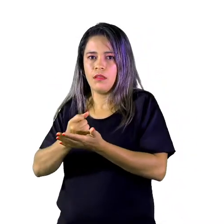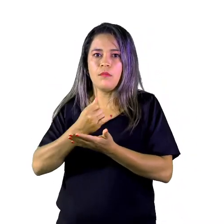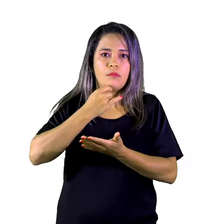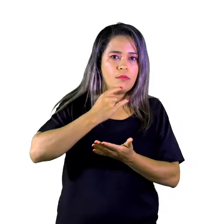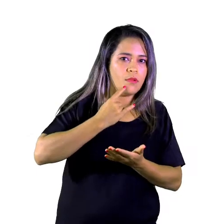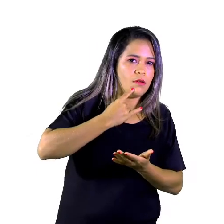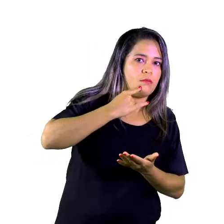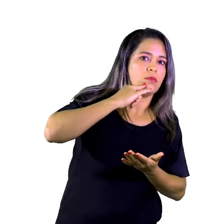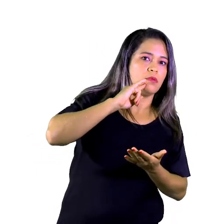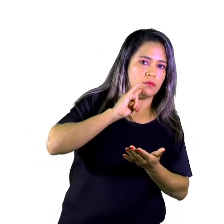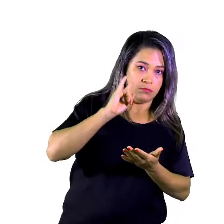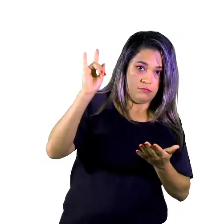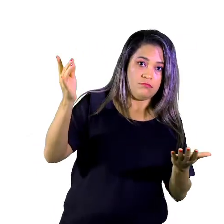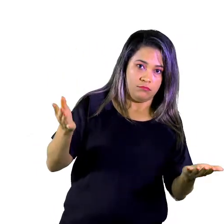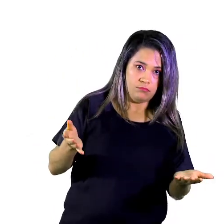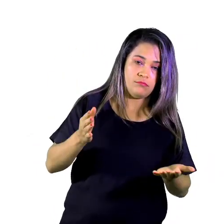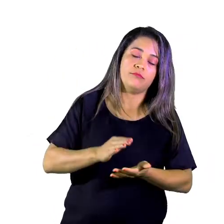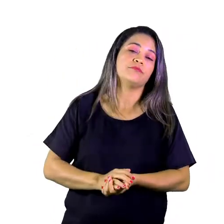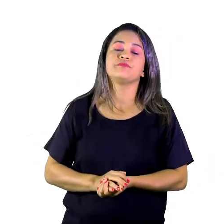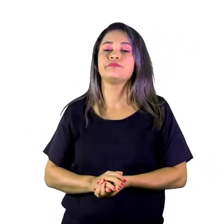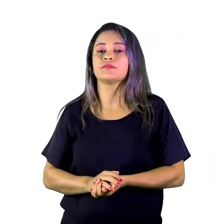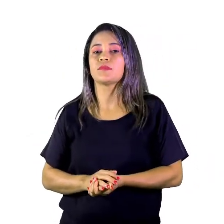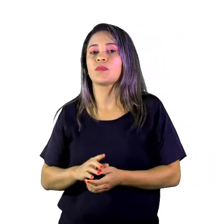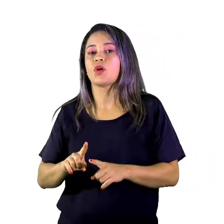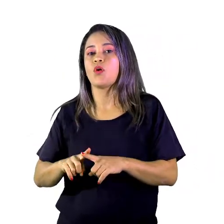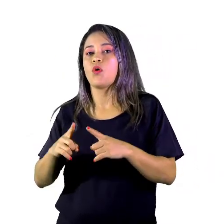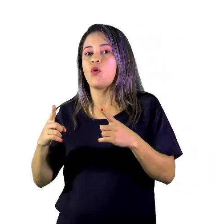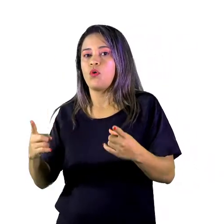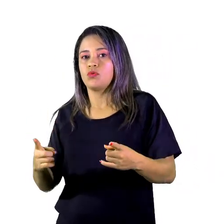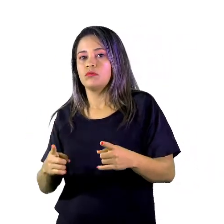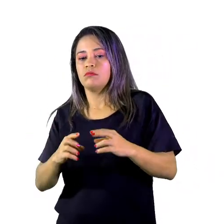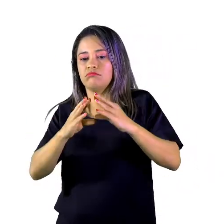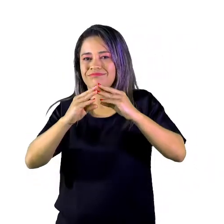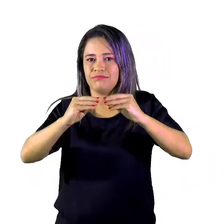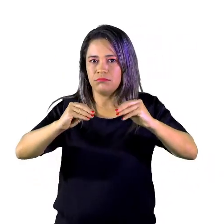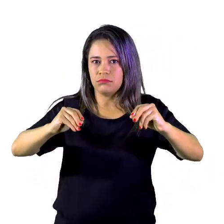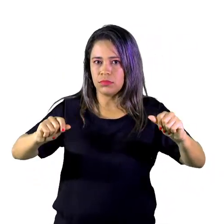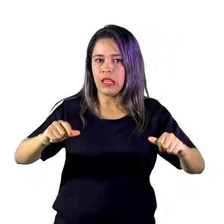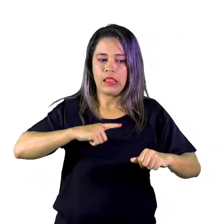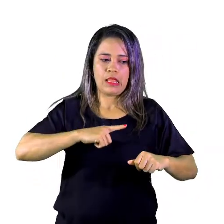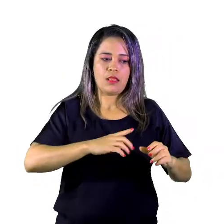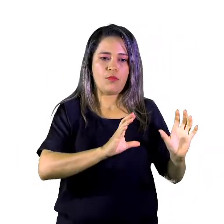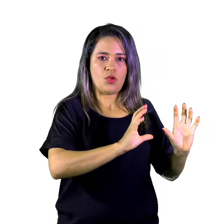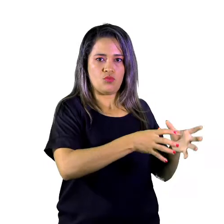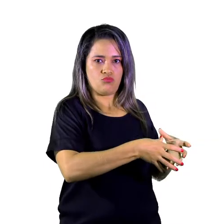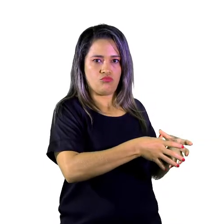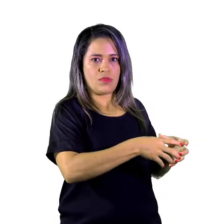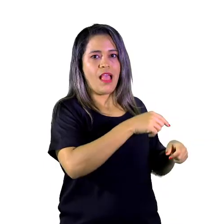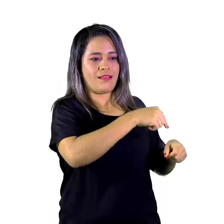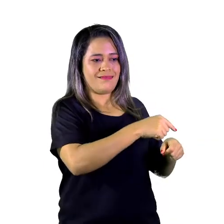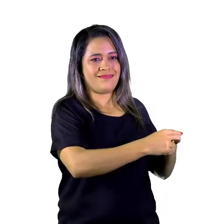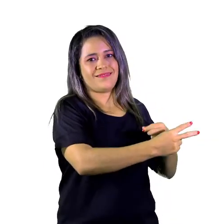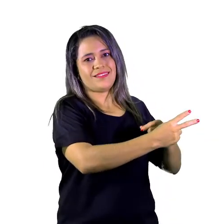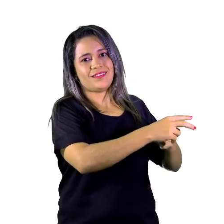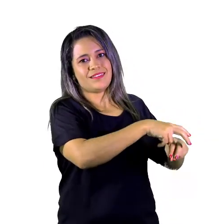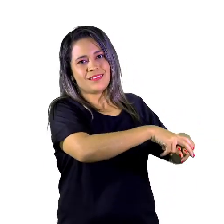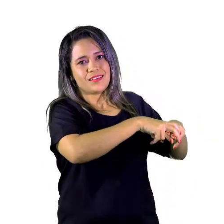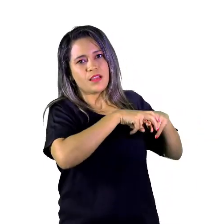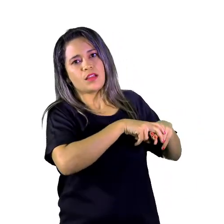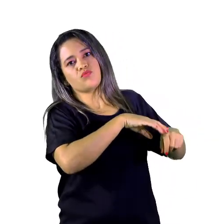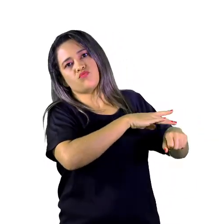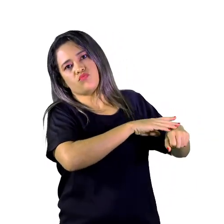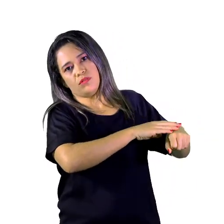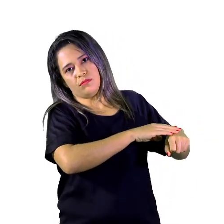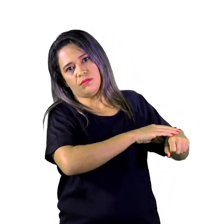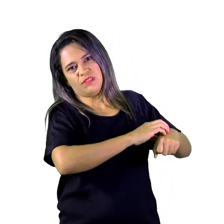alcoólicas, outros, né, são decompositores. Nós temos também os fungos causadores de doenças, causadores de